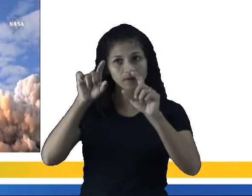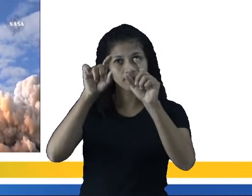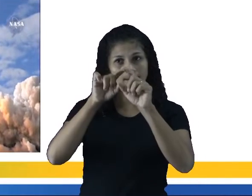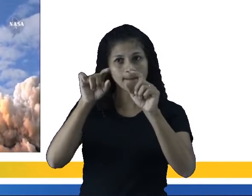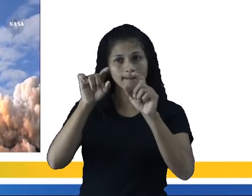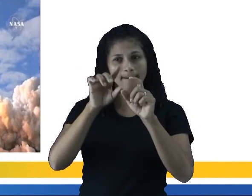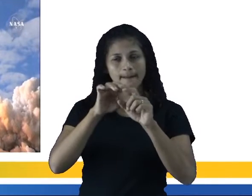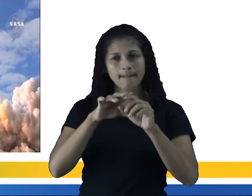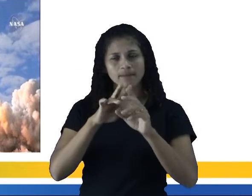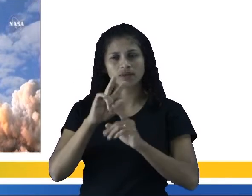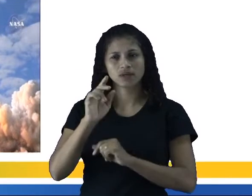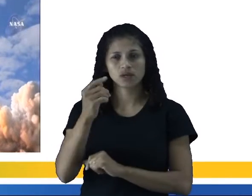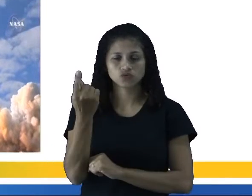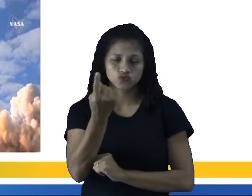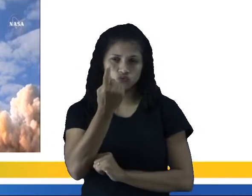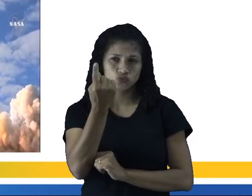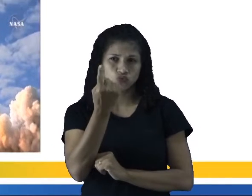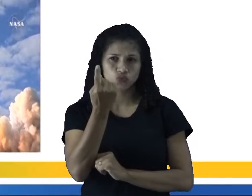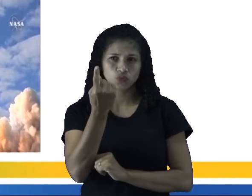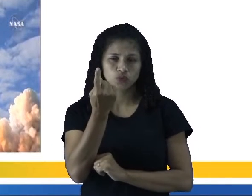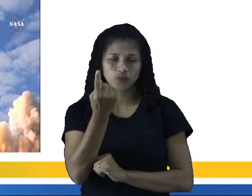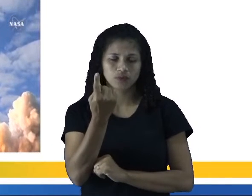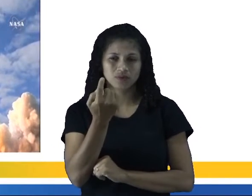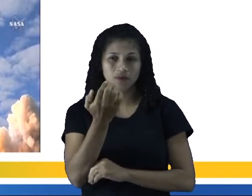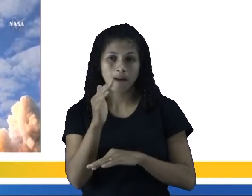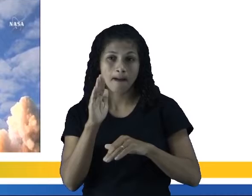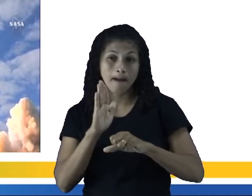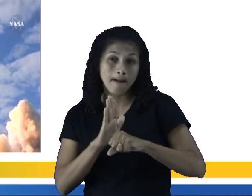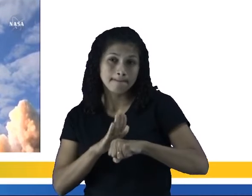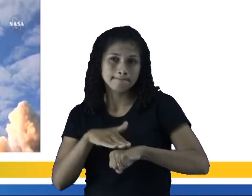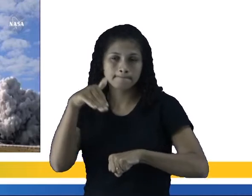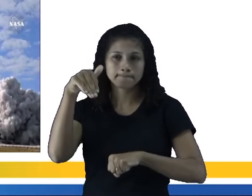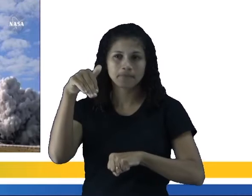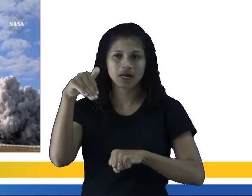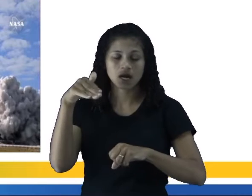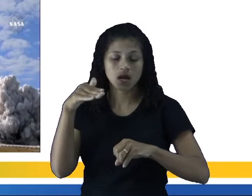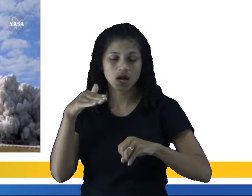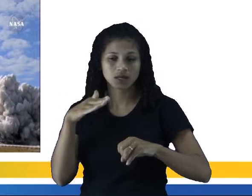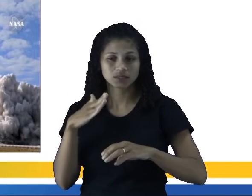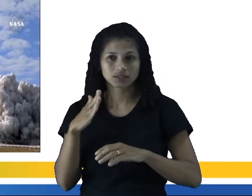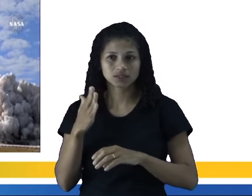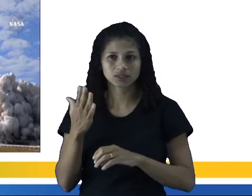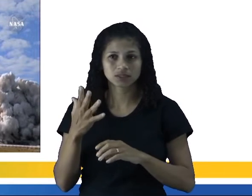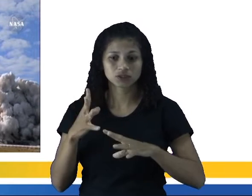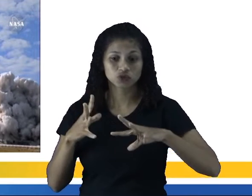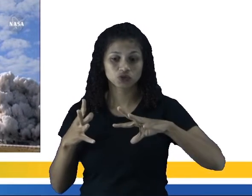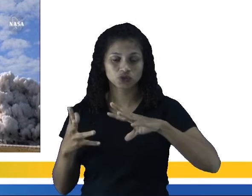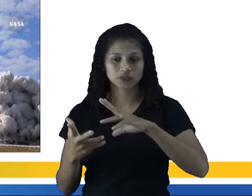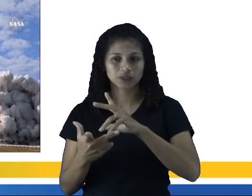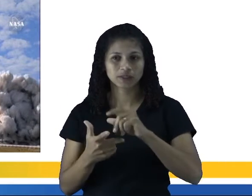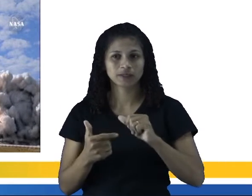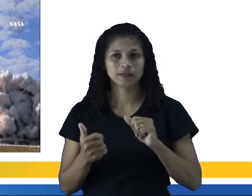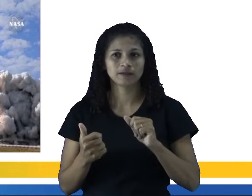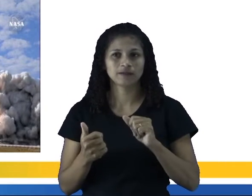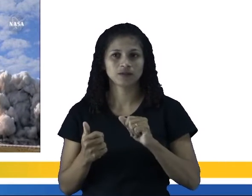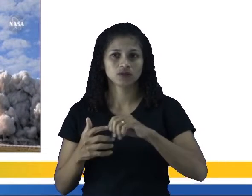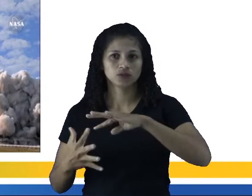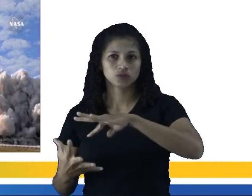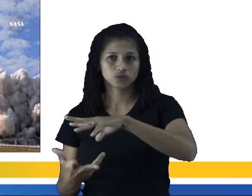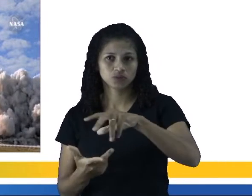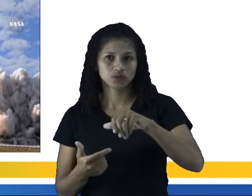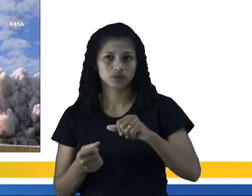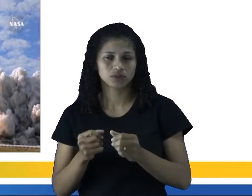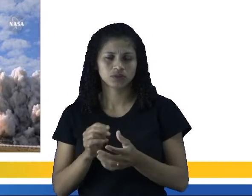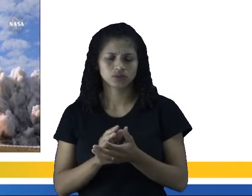forma isolada. Ele é o elemento mais abundante da Terra e também é o menor átomo conhecido, né? E como a gente viu, ele foi ali que